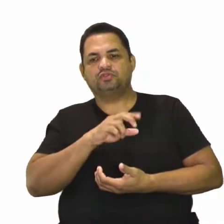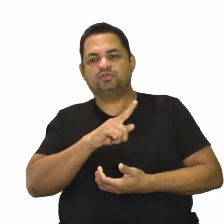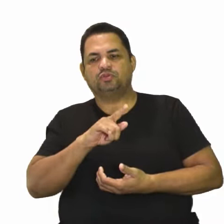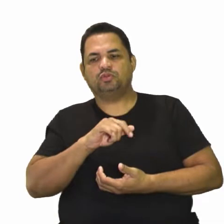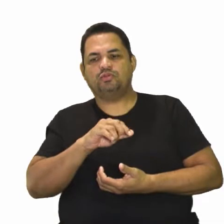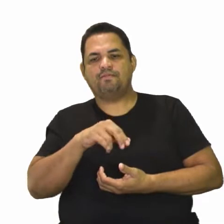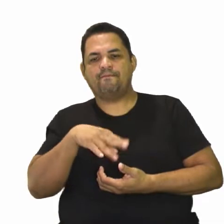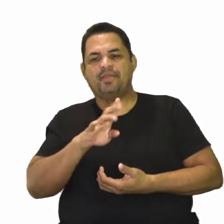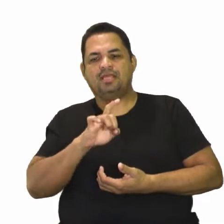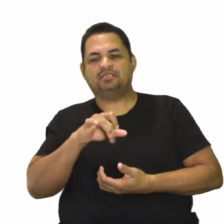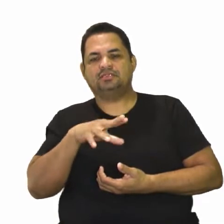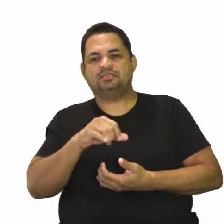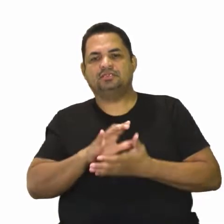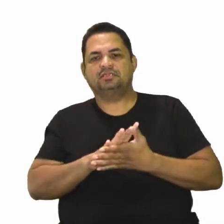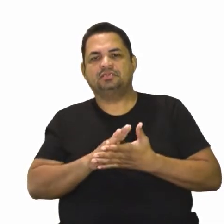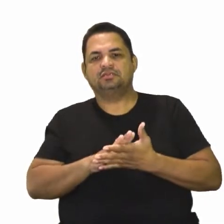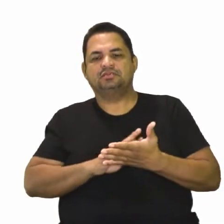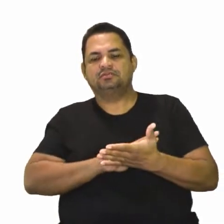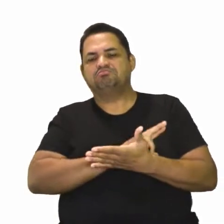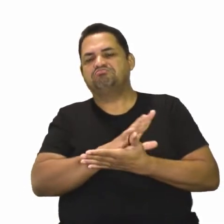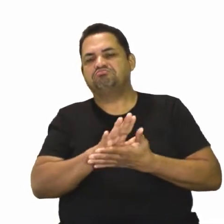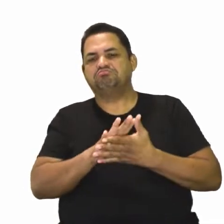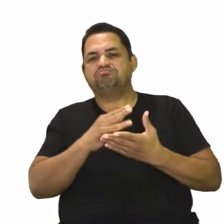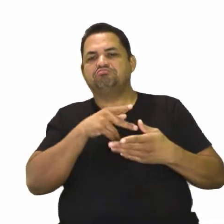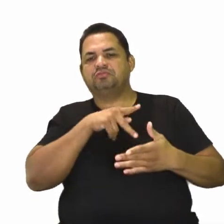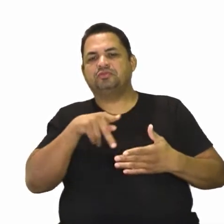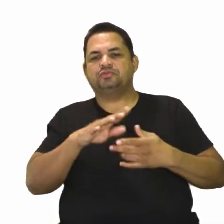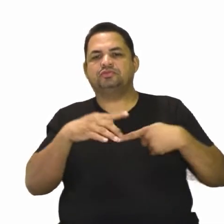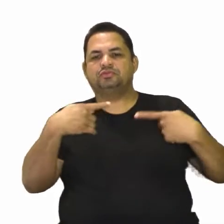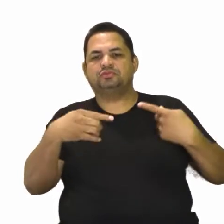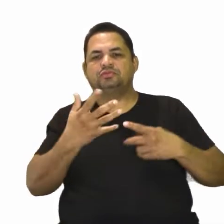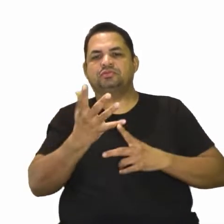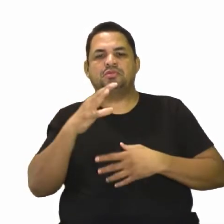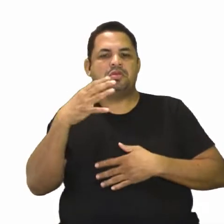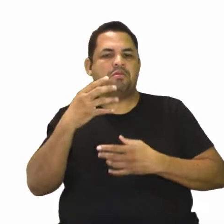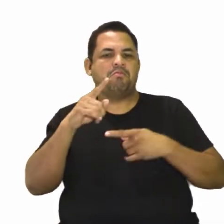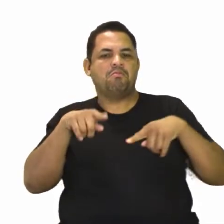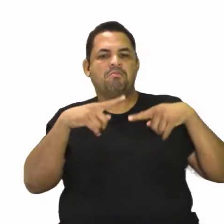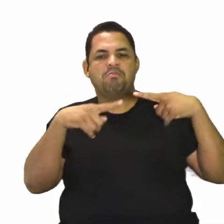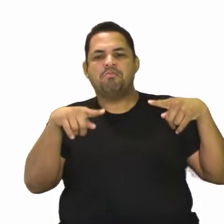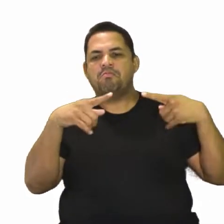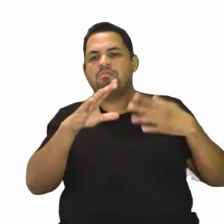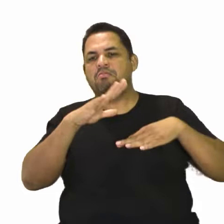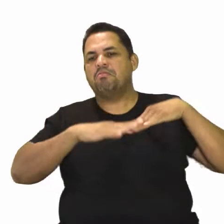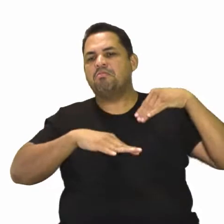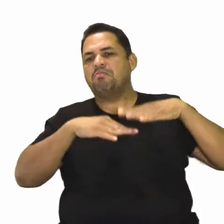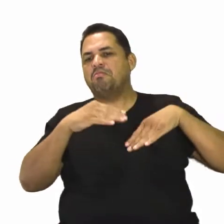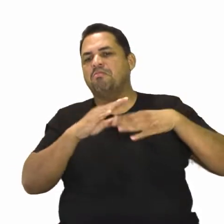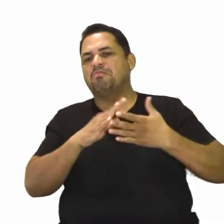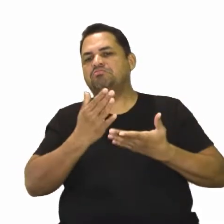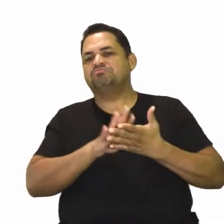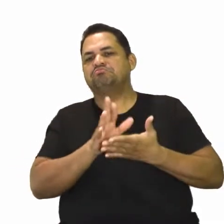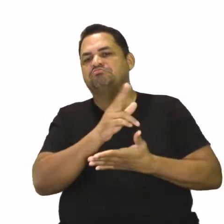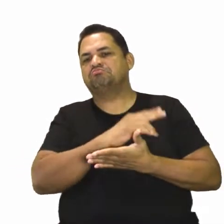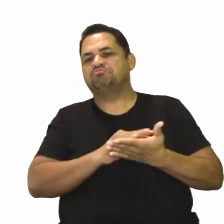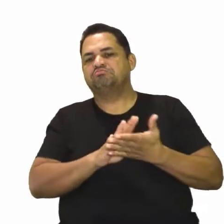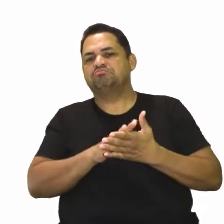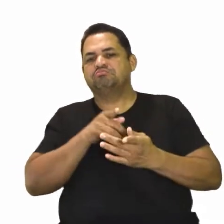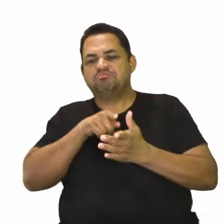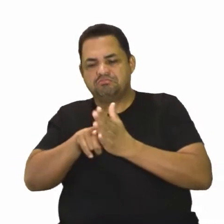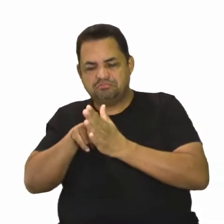Médici. Muitos professores, políticos, artistas, escritores são investigados,